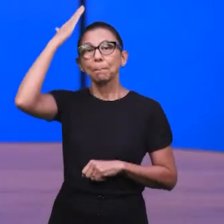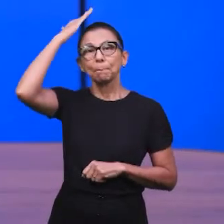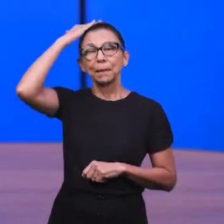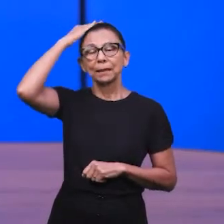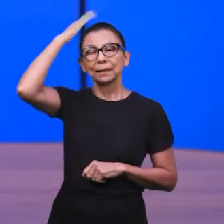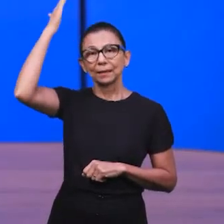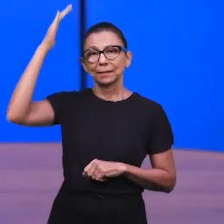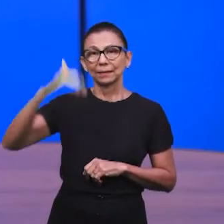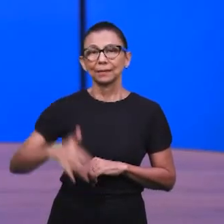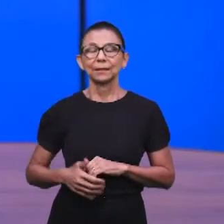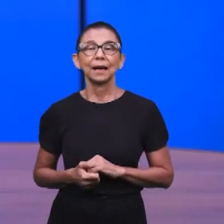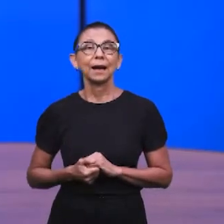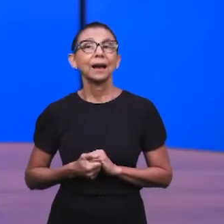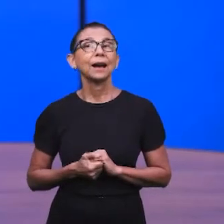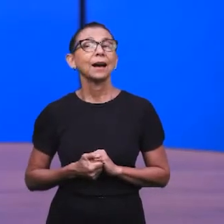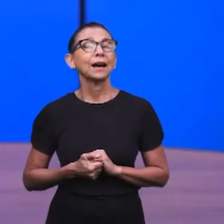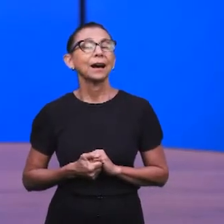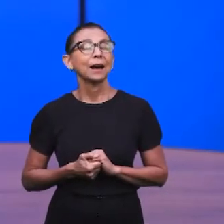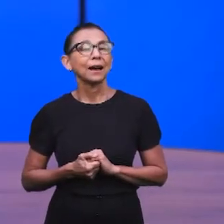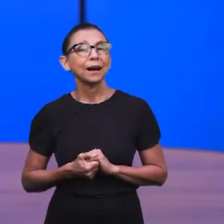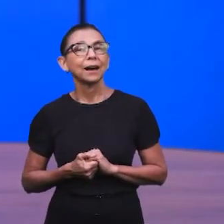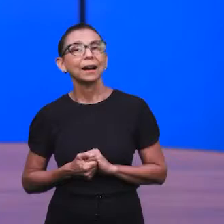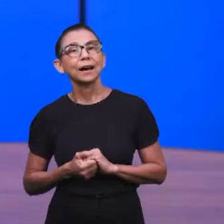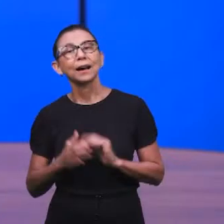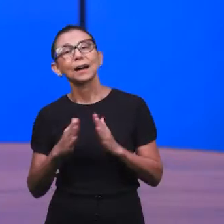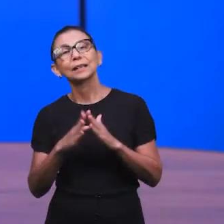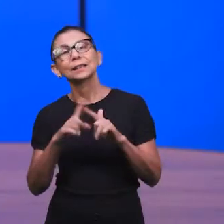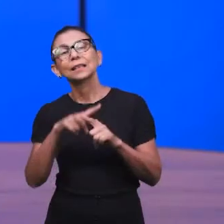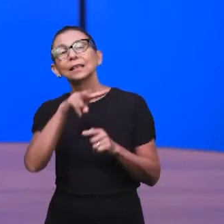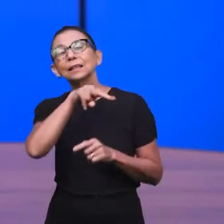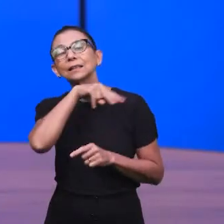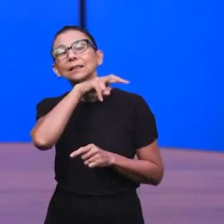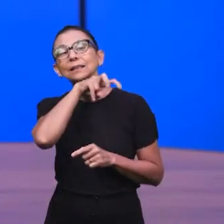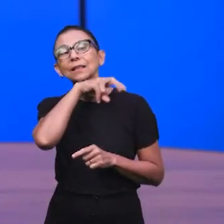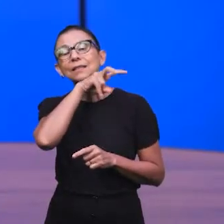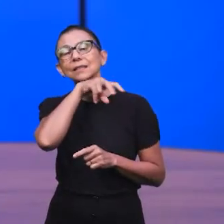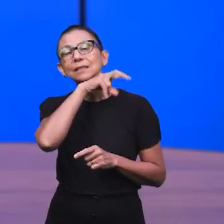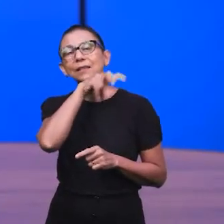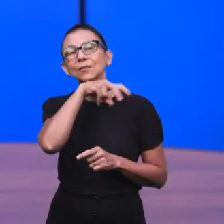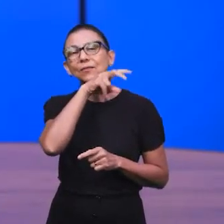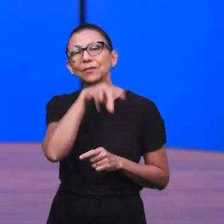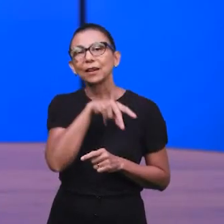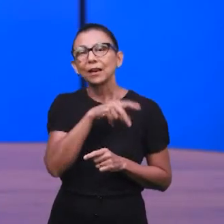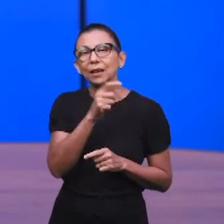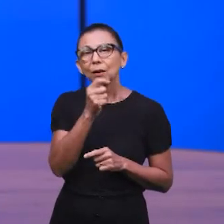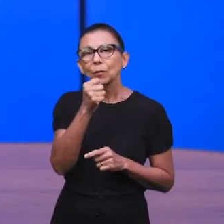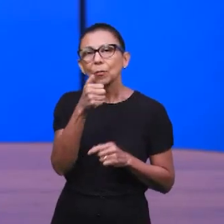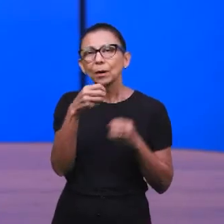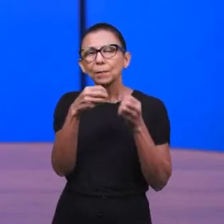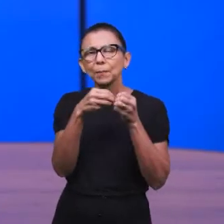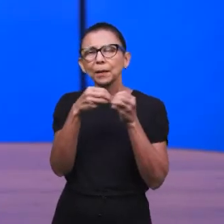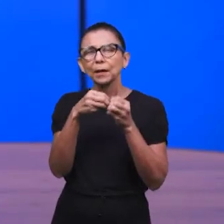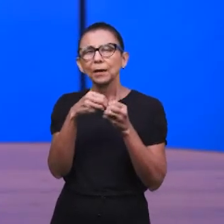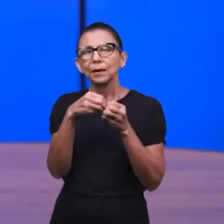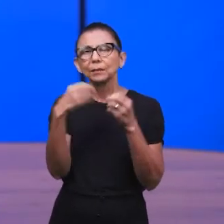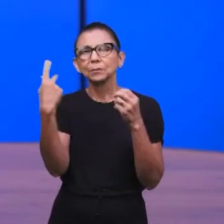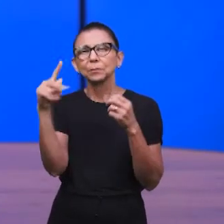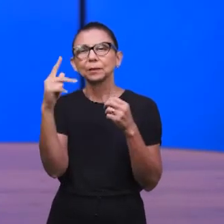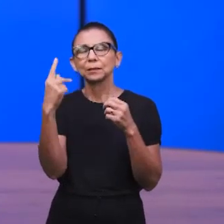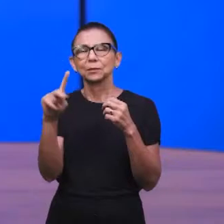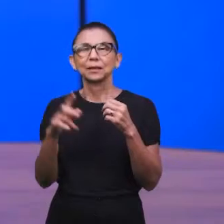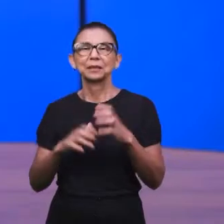estado do Paraná e as crianças lá da igreja de Cascavel, lá no Paraná, já quase chegando ali no Paraguai,